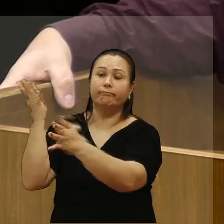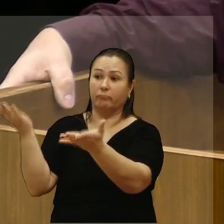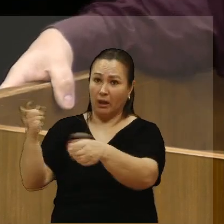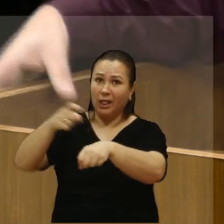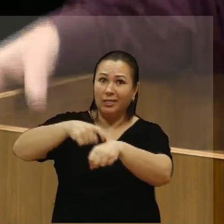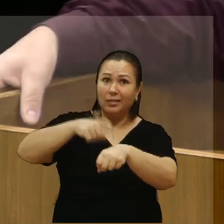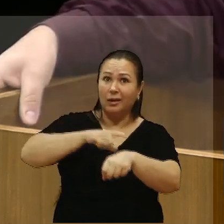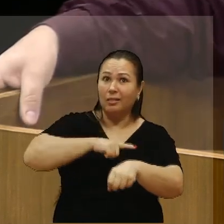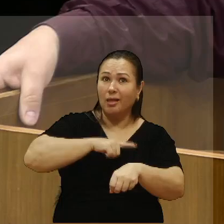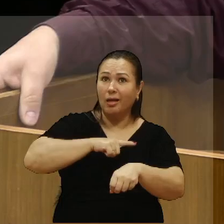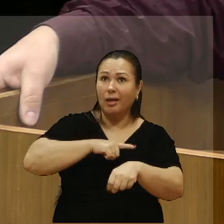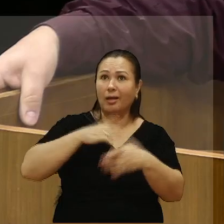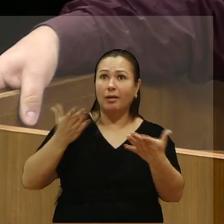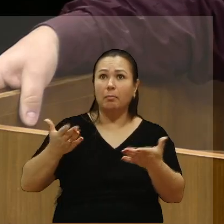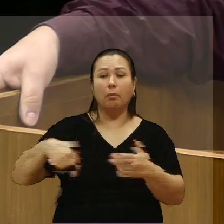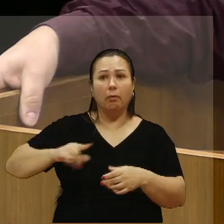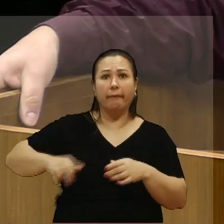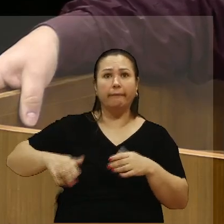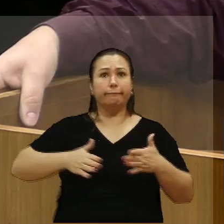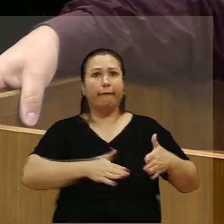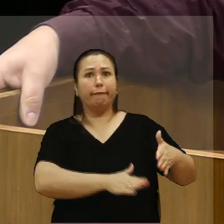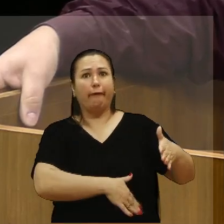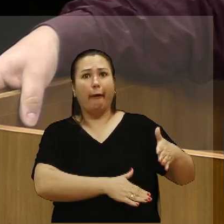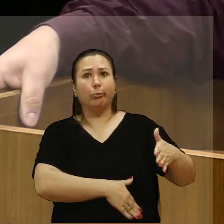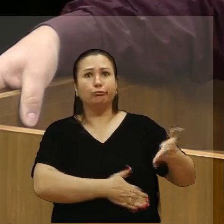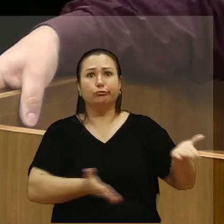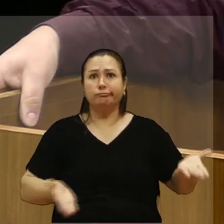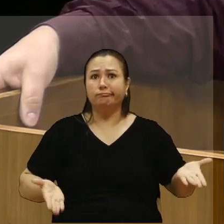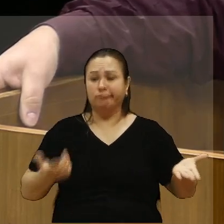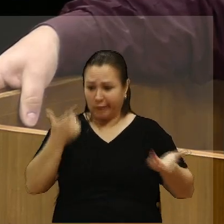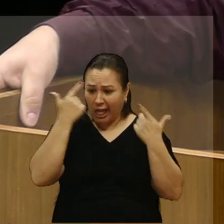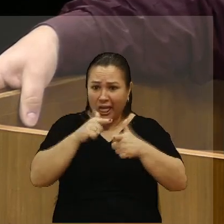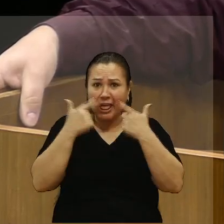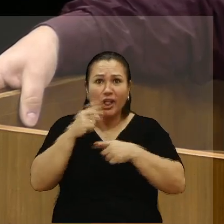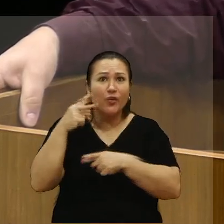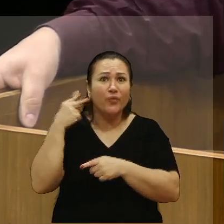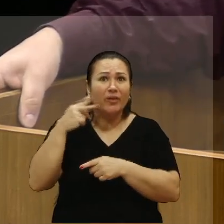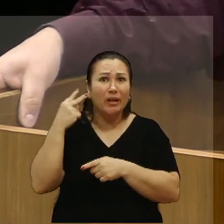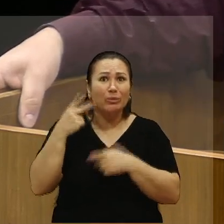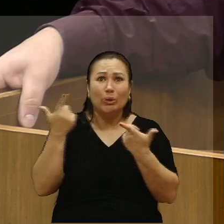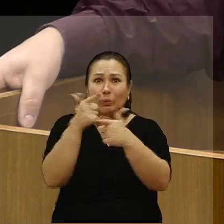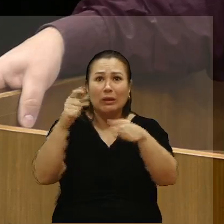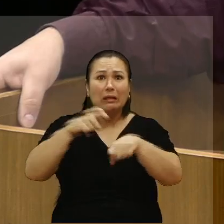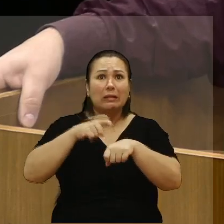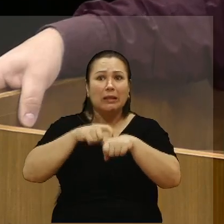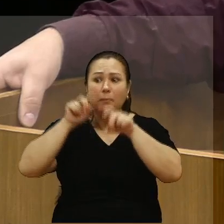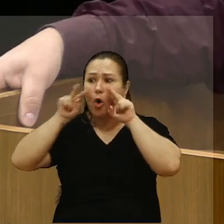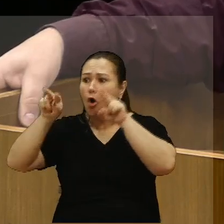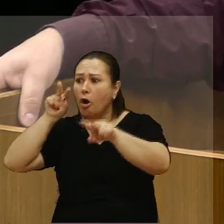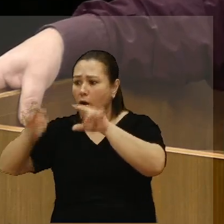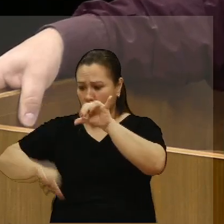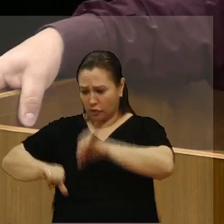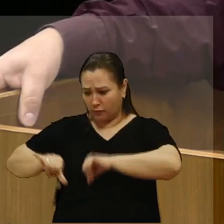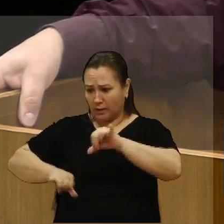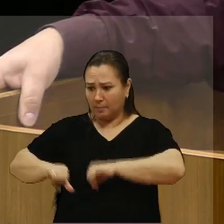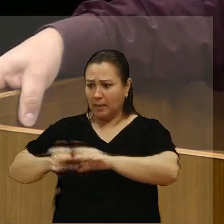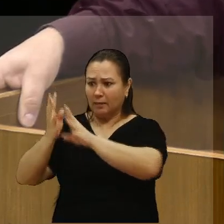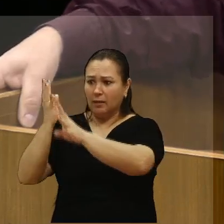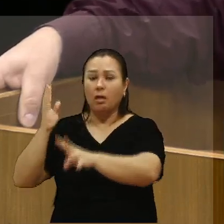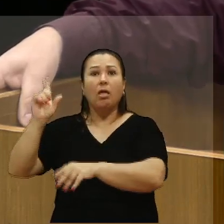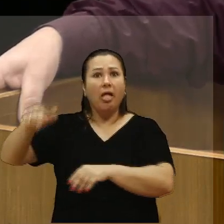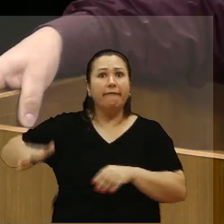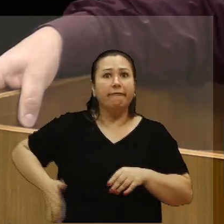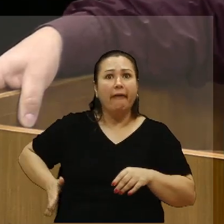tempo, porque isso é vagabundo. É vagabundo. Quem está rindo de vereador e não tem tempo para olhar o sofrimento da população é